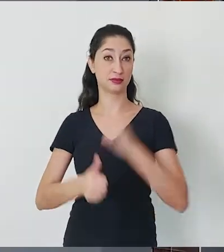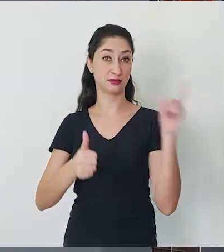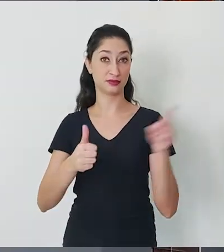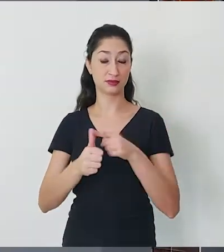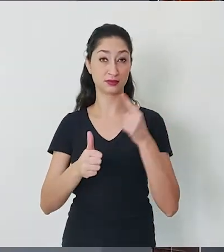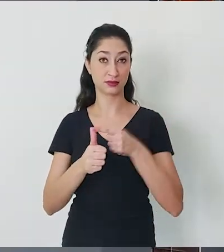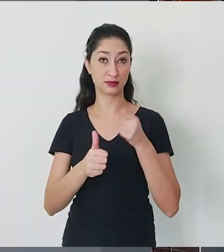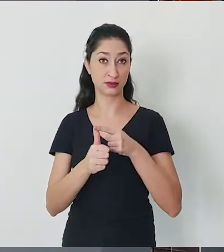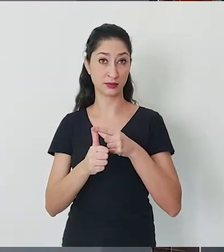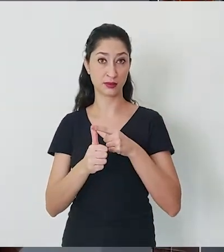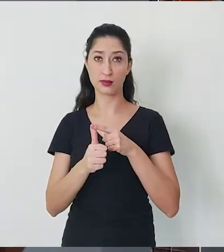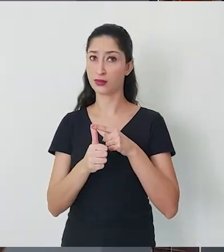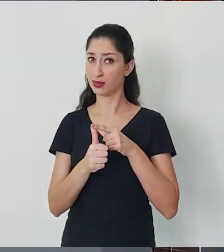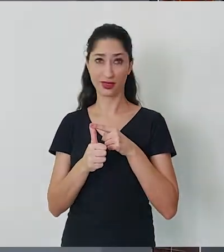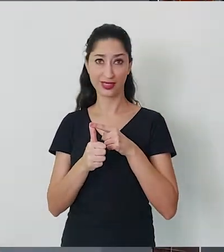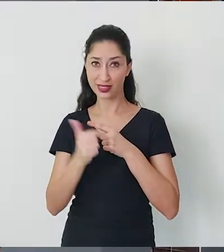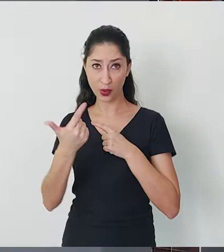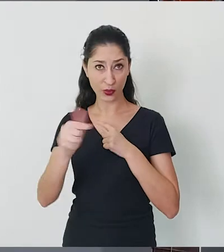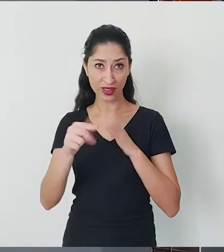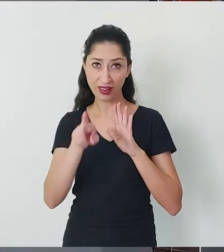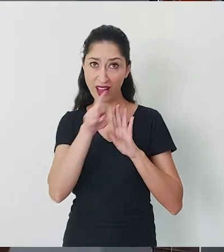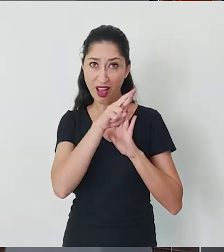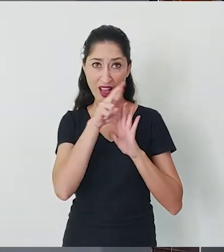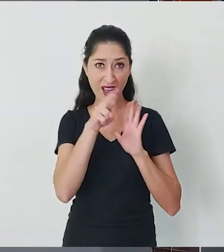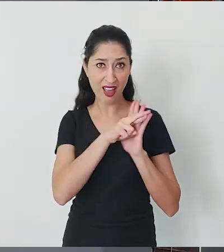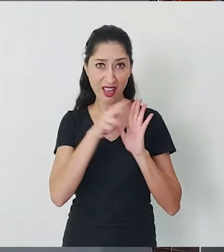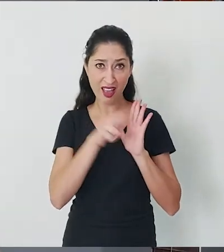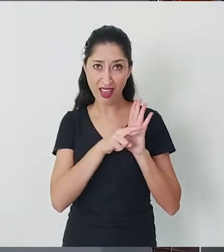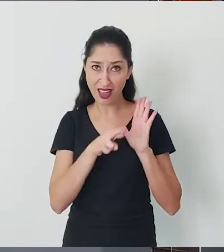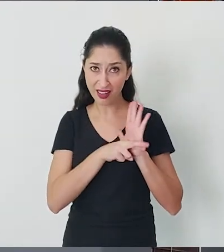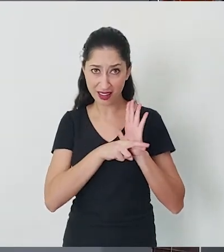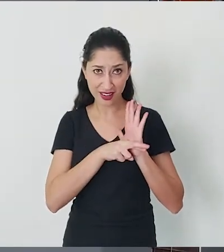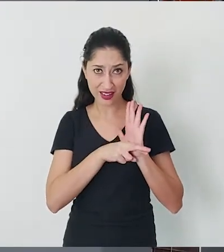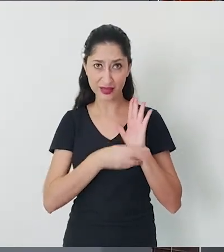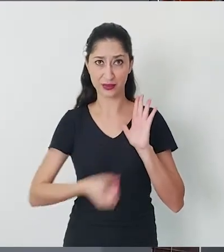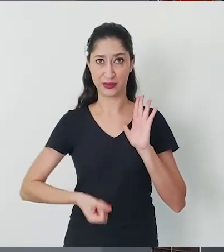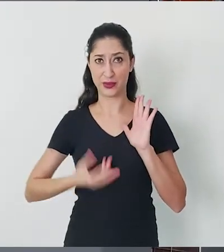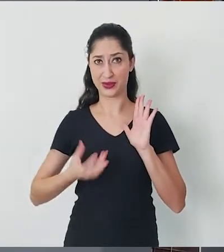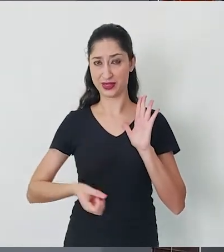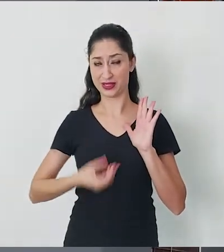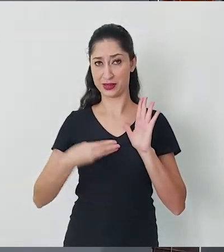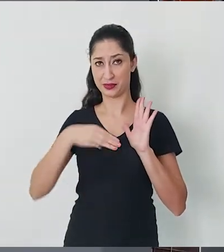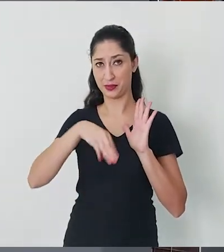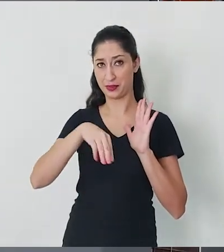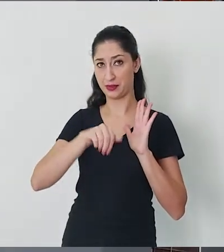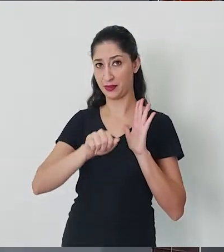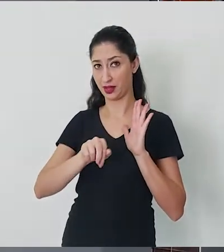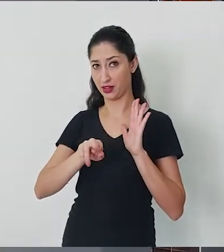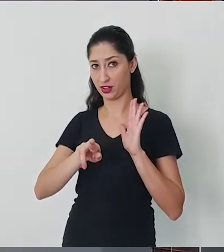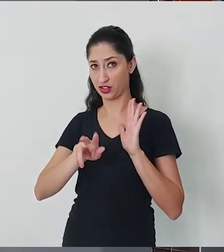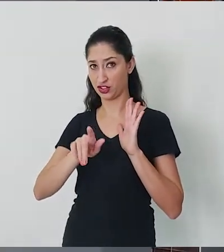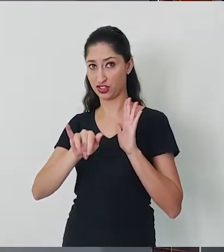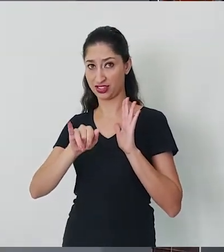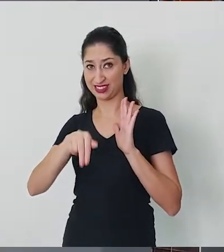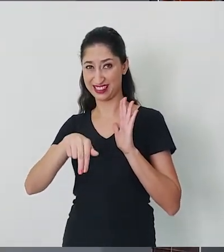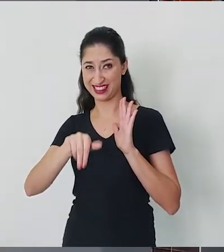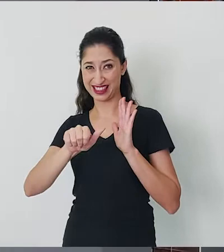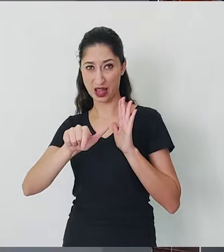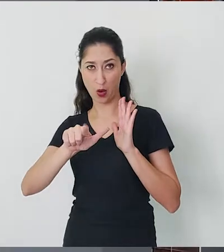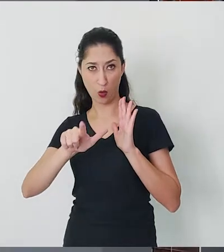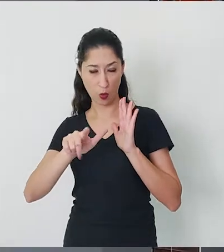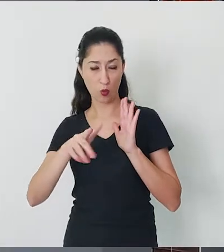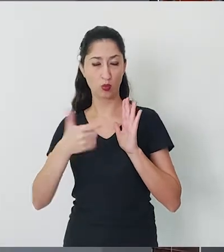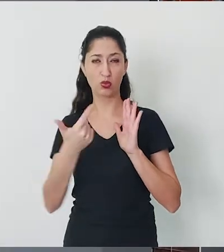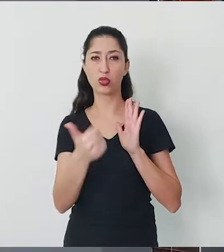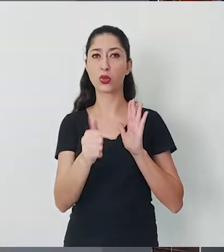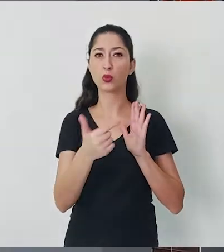gente, primeira coisa, não existe regra para escrever a poesia marginal. Olha só que loucura. Exatamente,